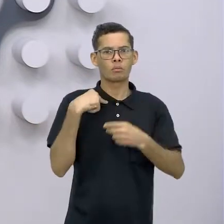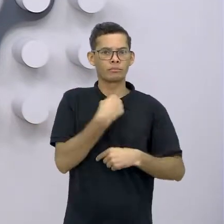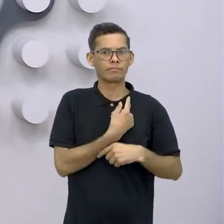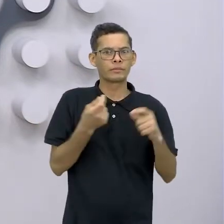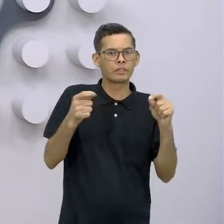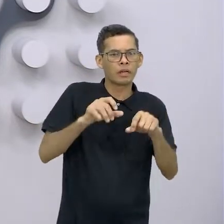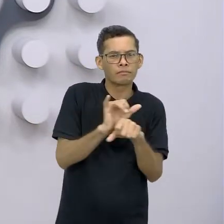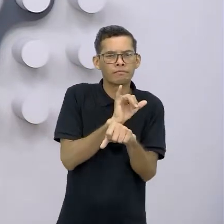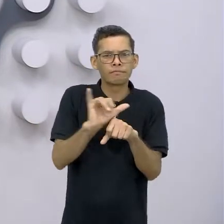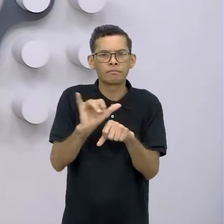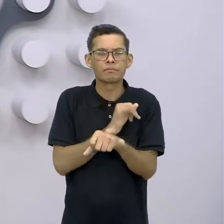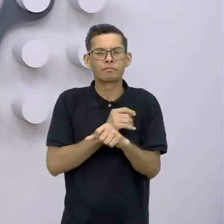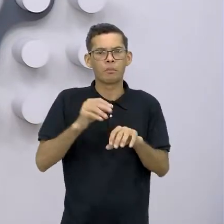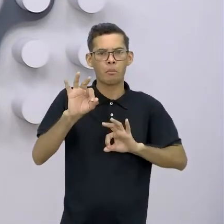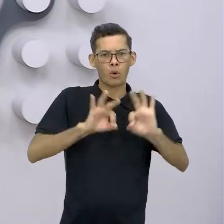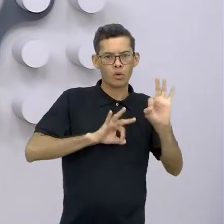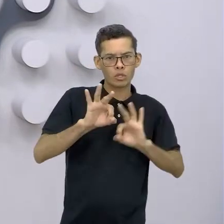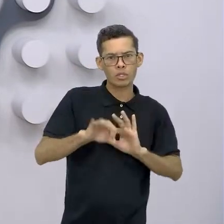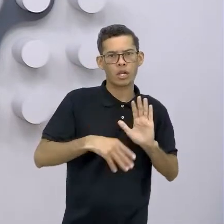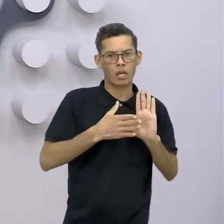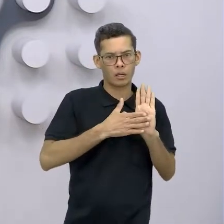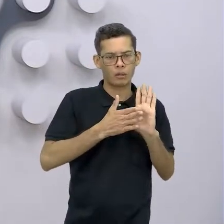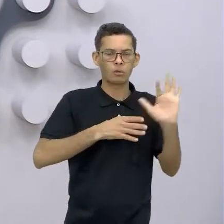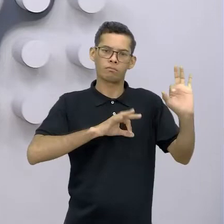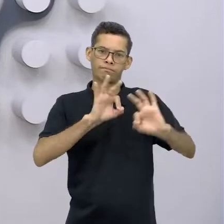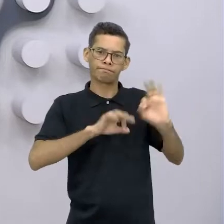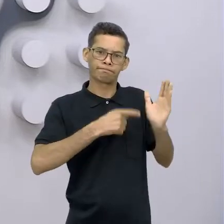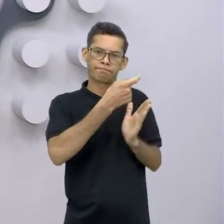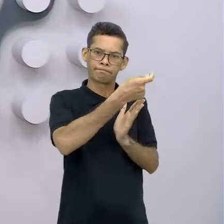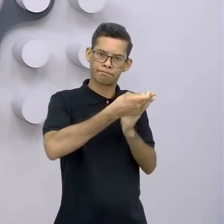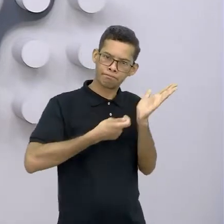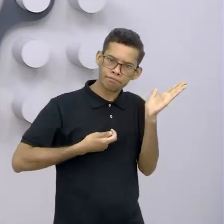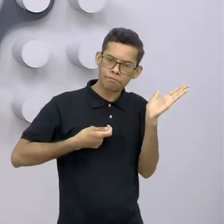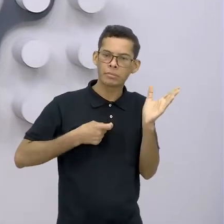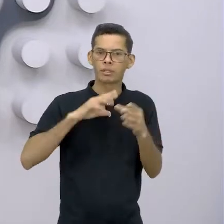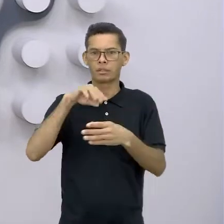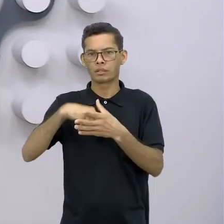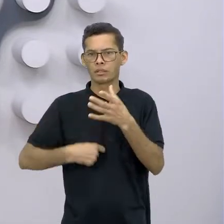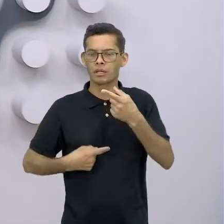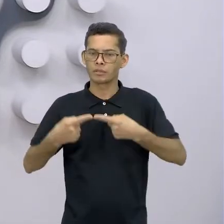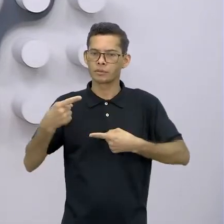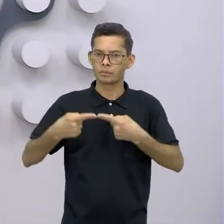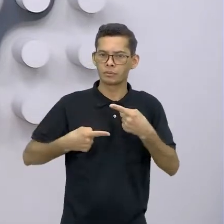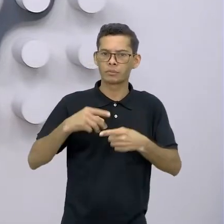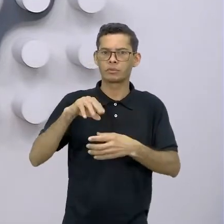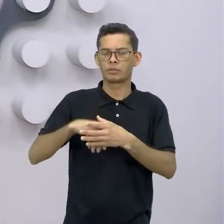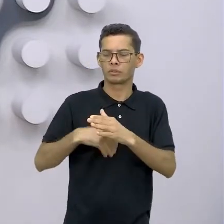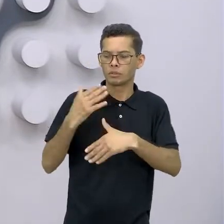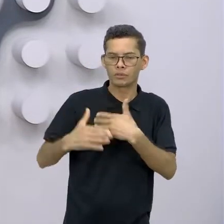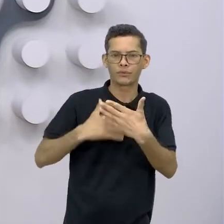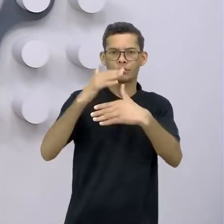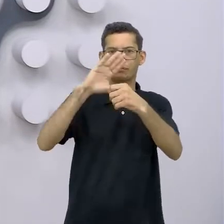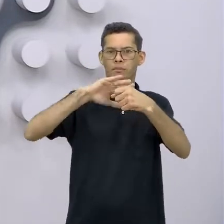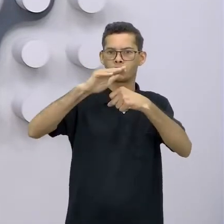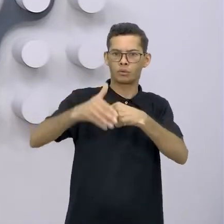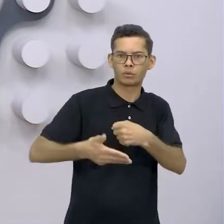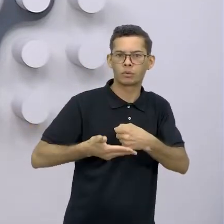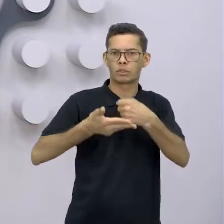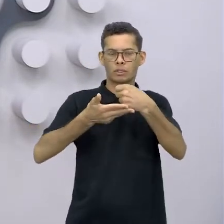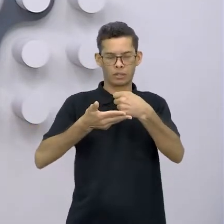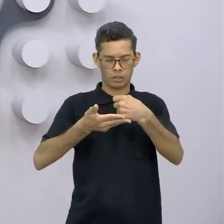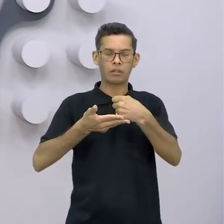fazer projetos, escrever projetos, né, redigir projetos dessas políticas para o desenvolvimento sustentável,